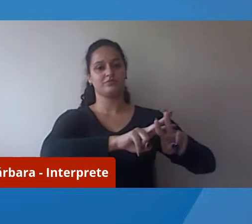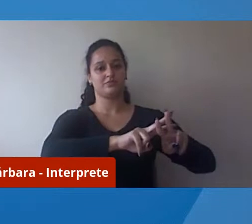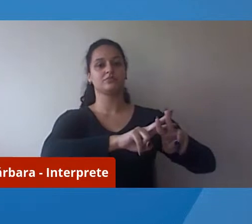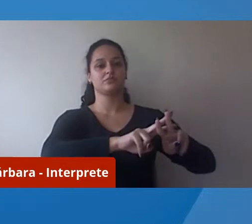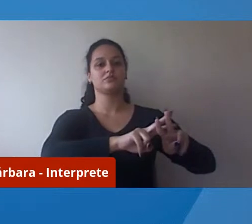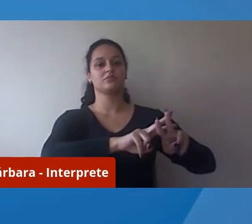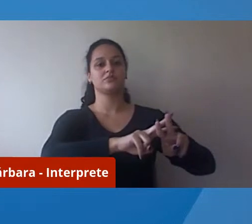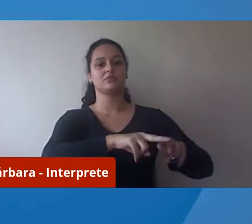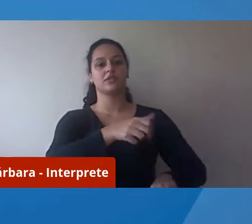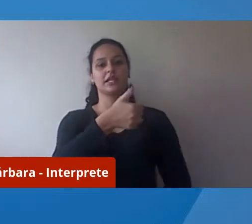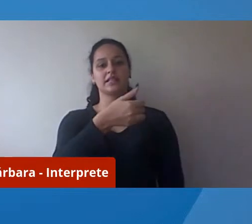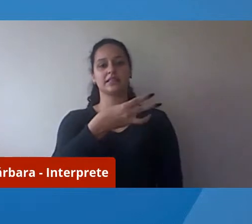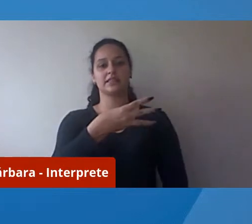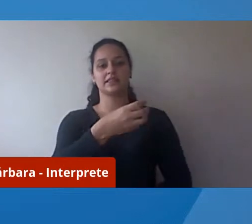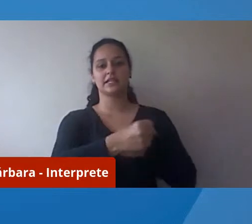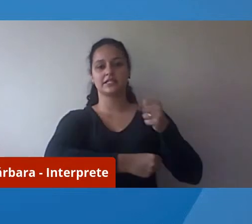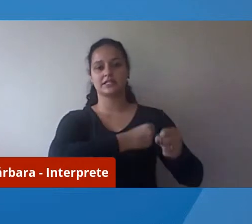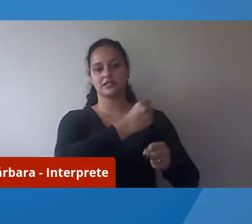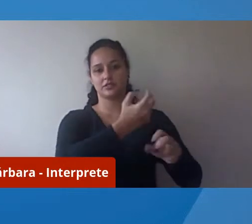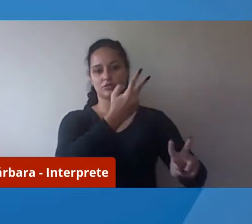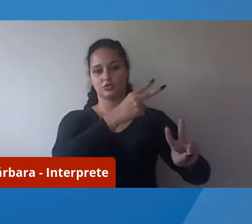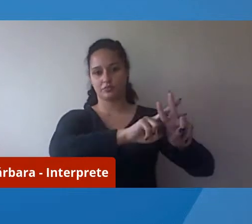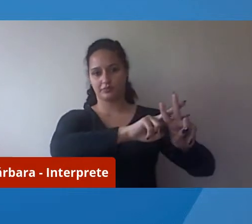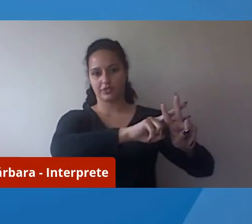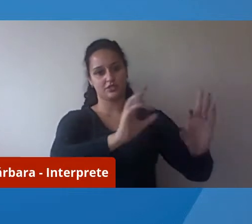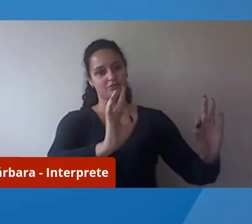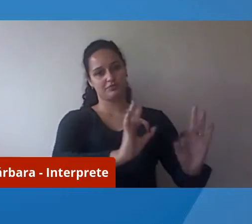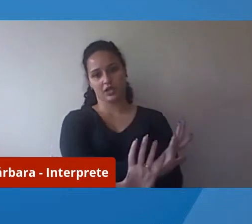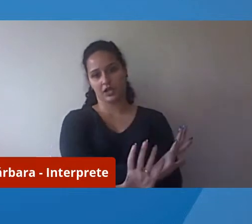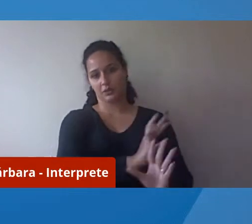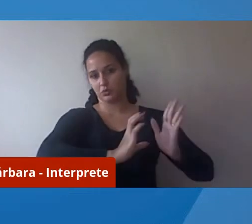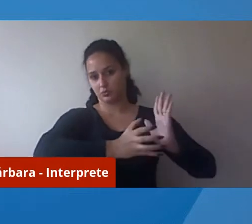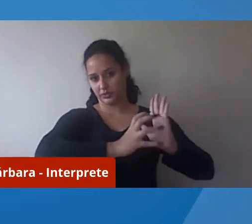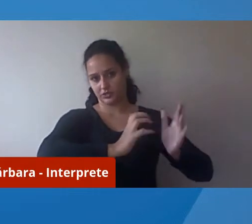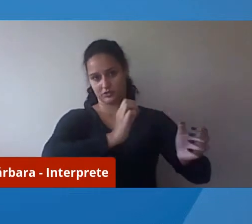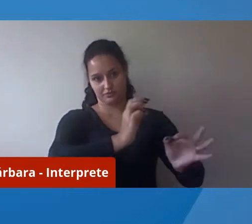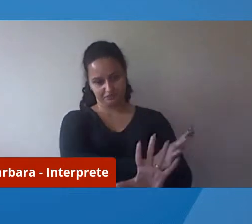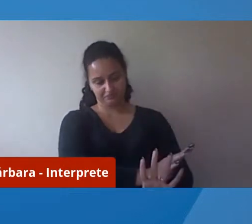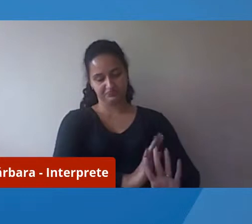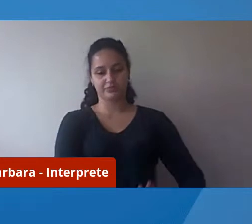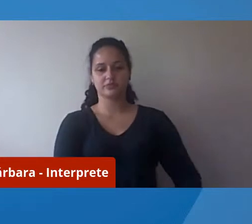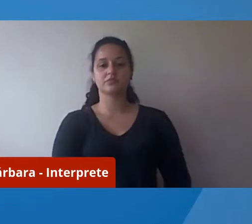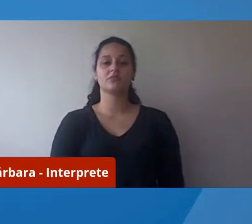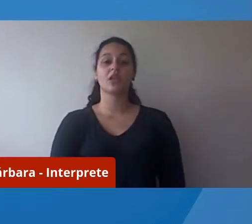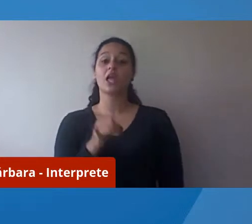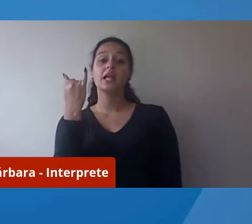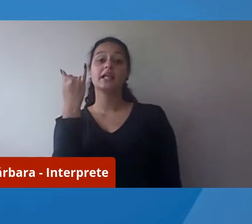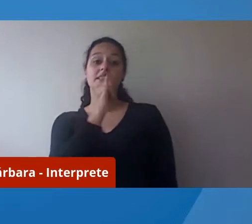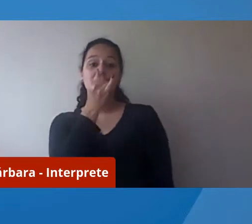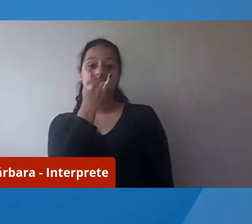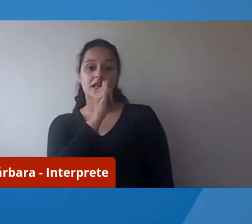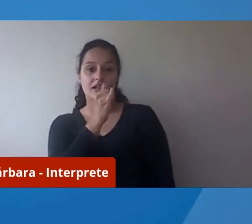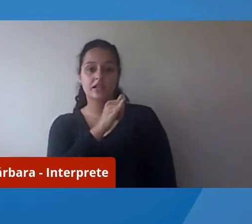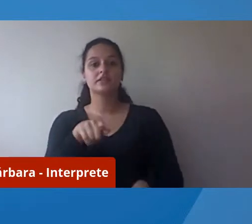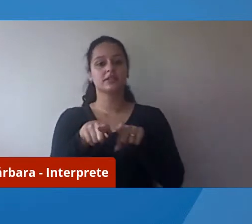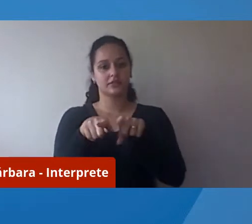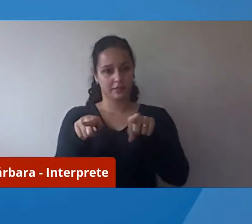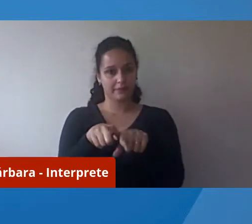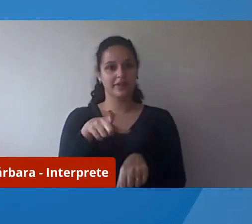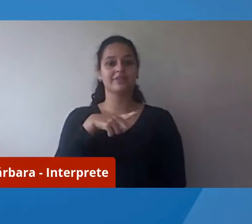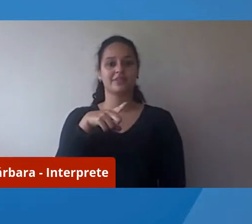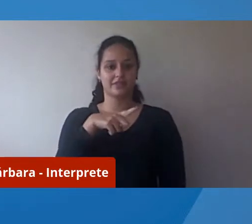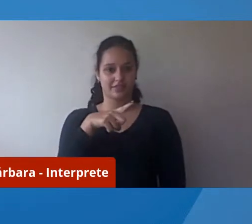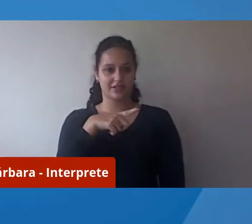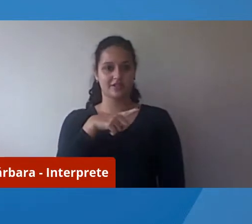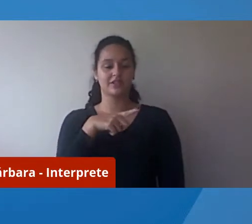a 13 anos de prisão e com isso praticamente se acabou. Então, na Itália também existe um movimento